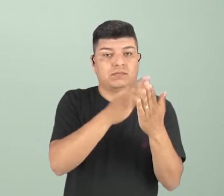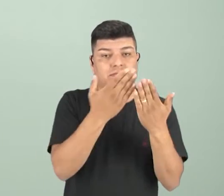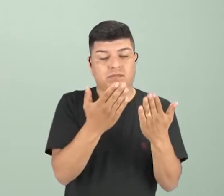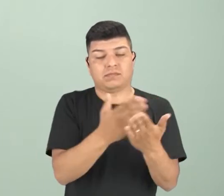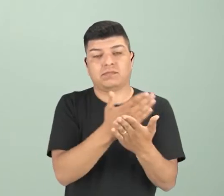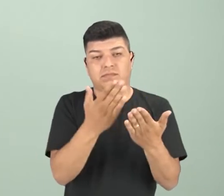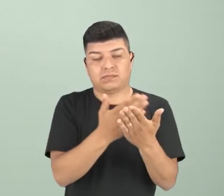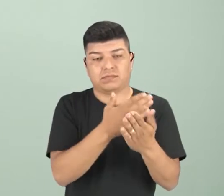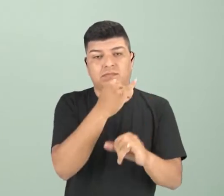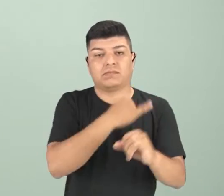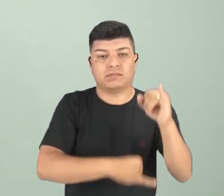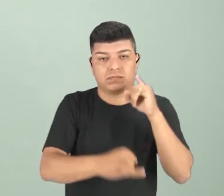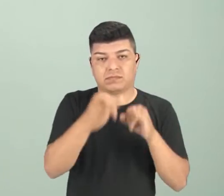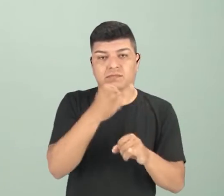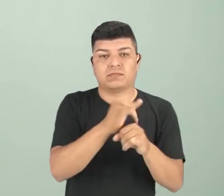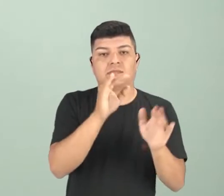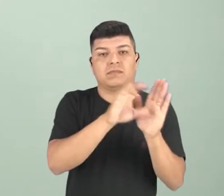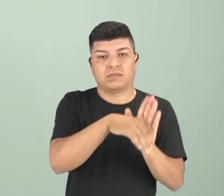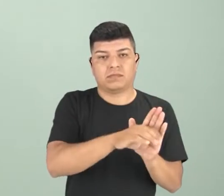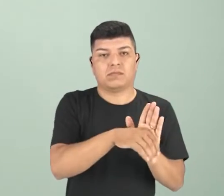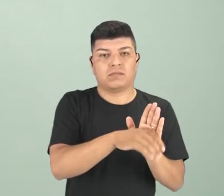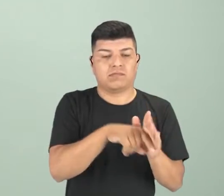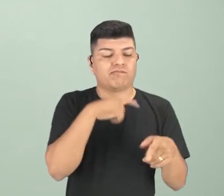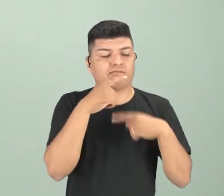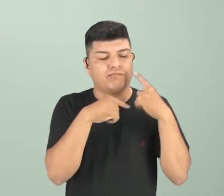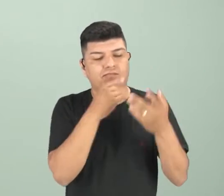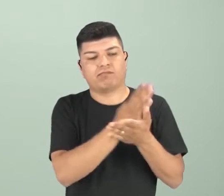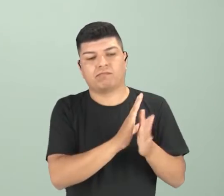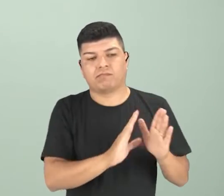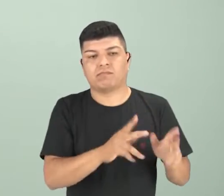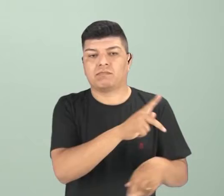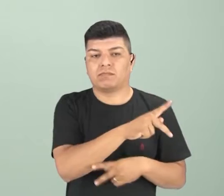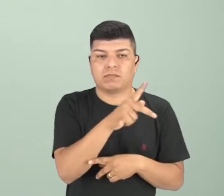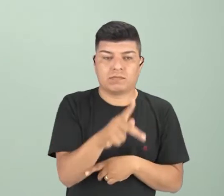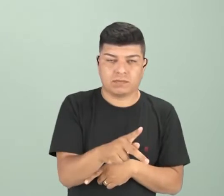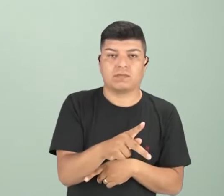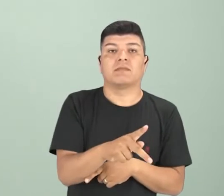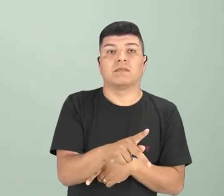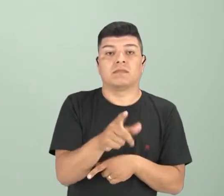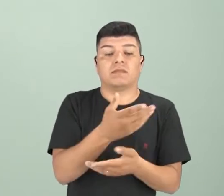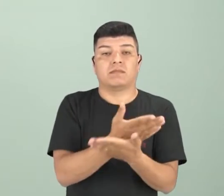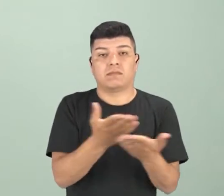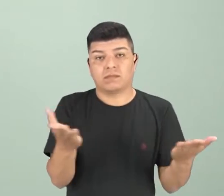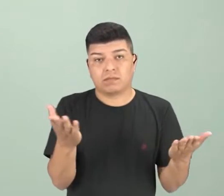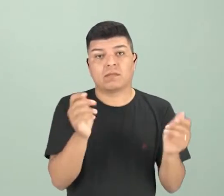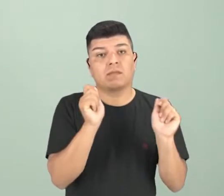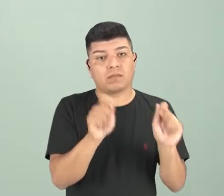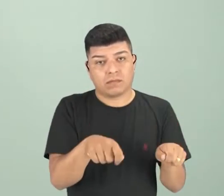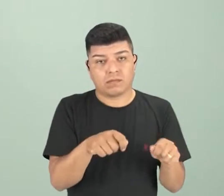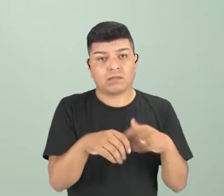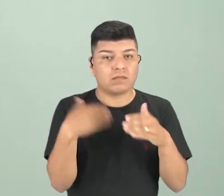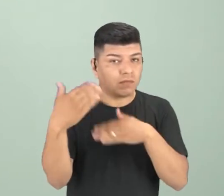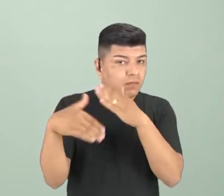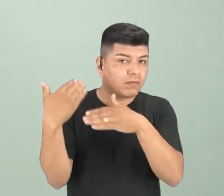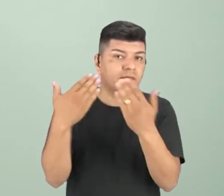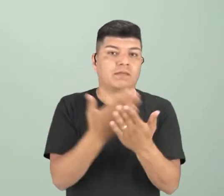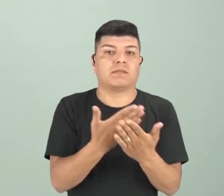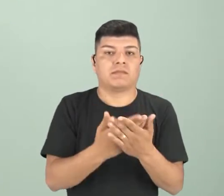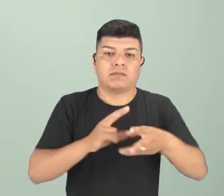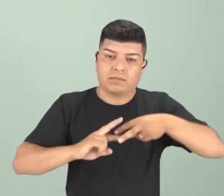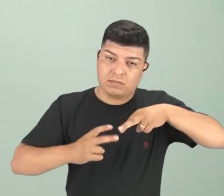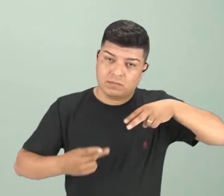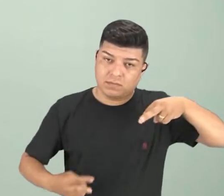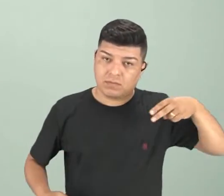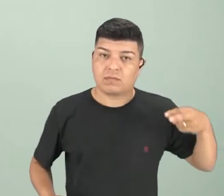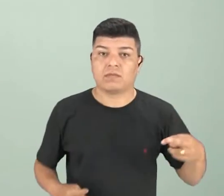de vocês, a internet, os conteúdos, tirem dúvidas com os seus professores, para que vocês possam avançar nesse estudo de